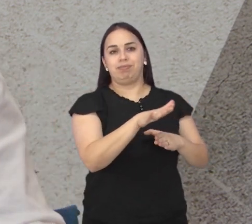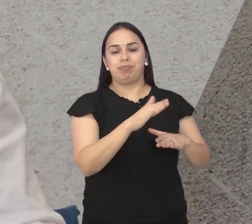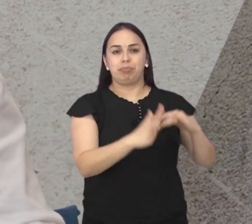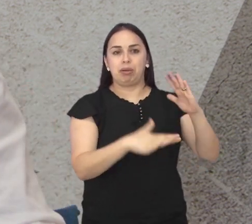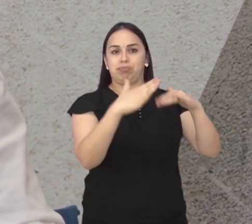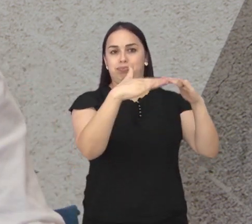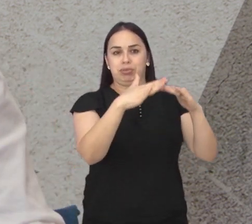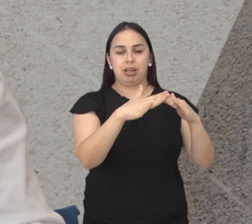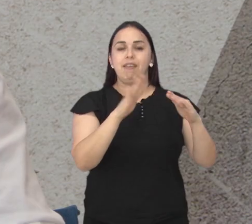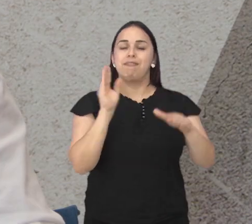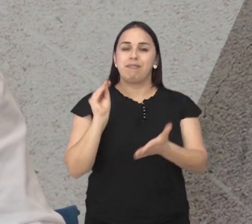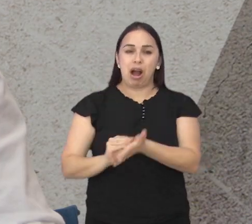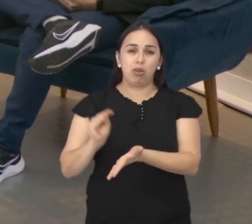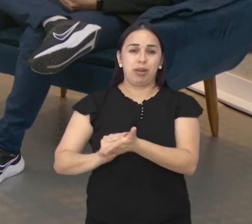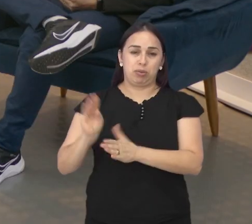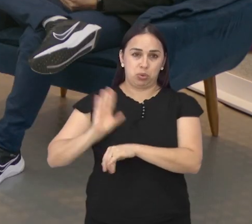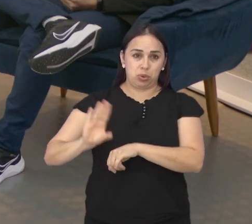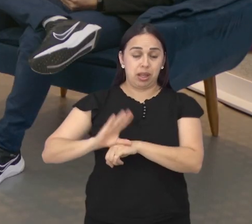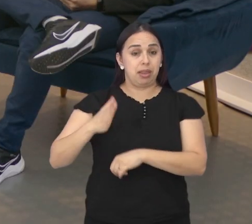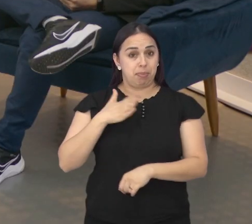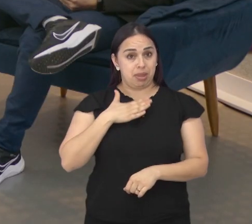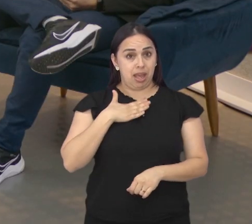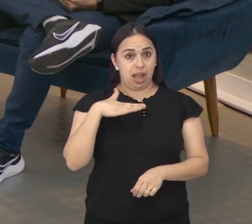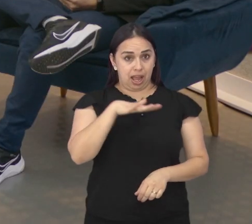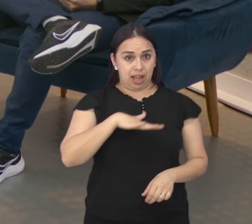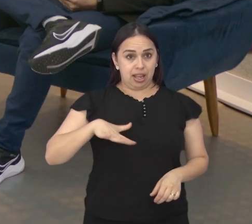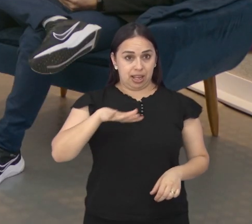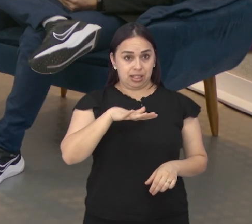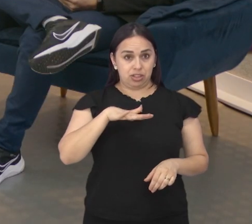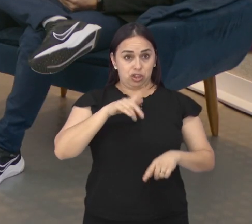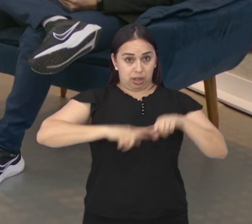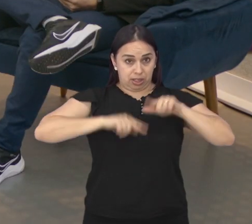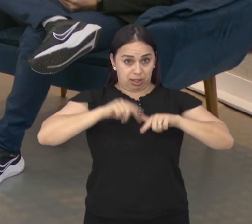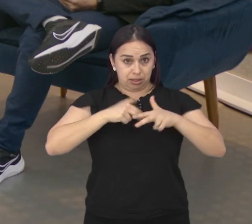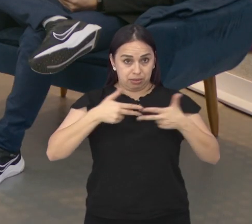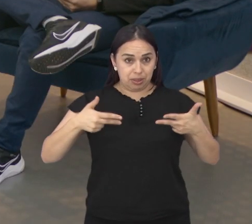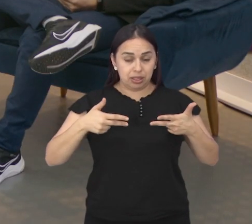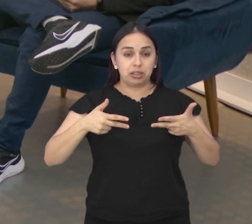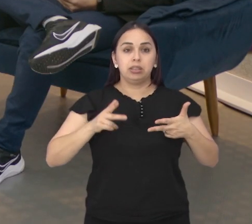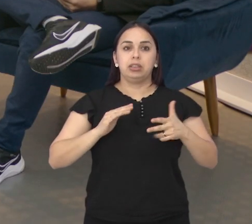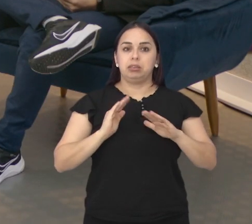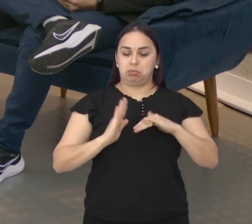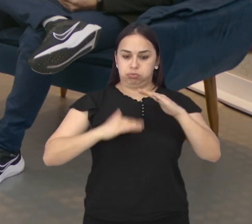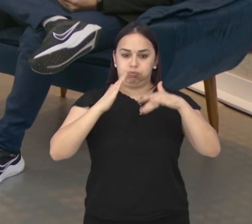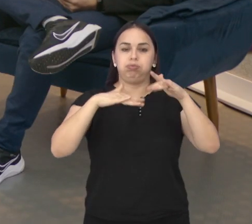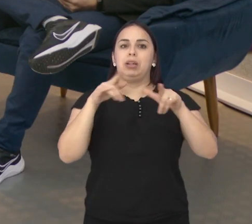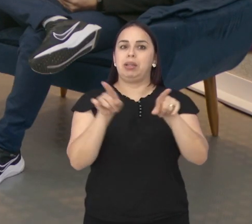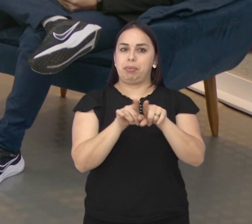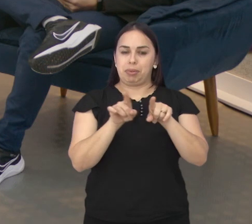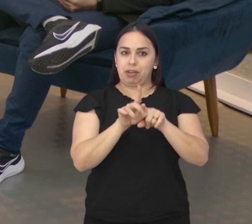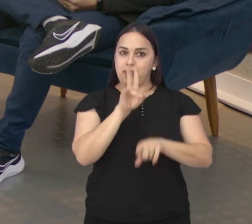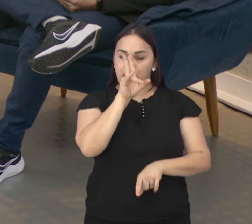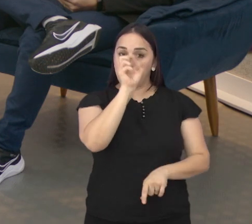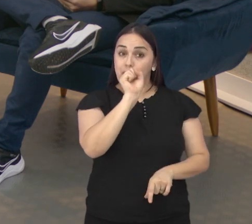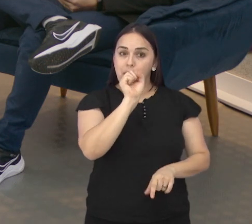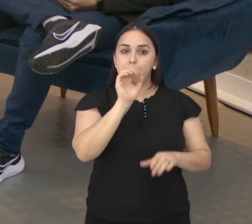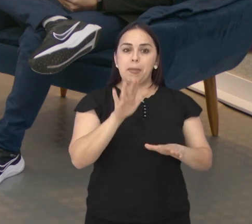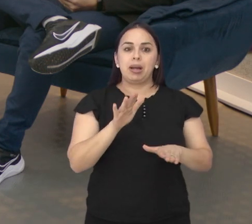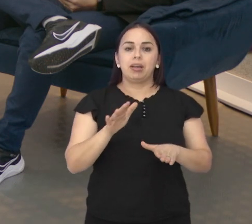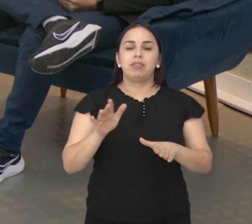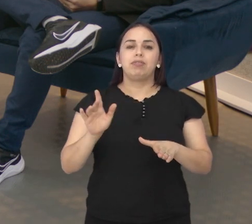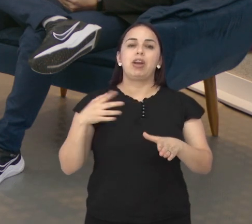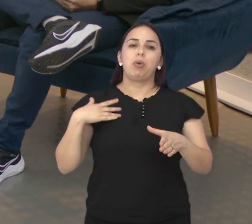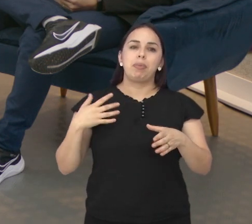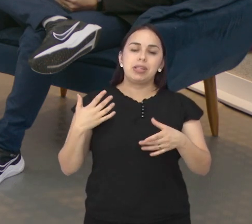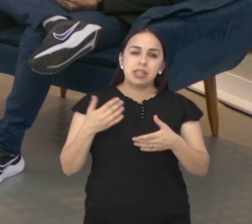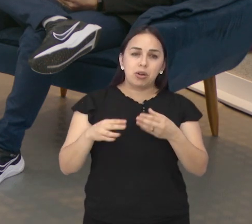mercado para crescer, né? Então, a minha área, que hoje é de treinamento, está crescendo bastante também. Tá ficando forte,